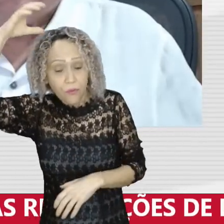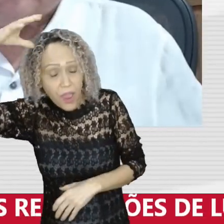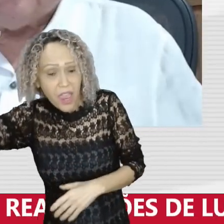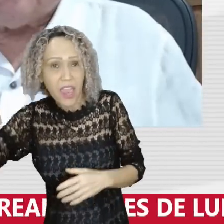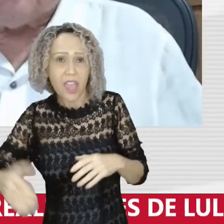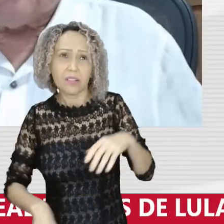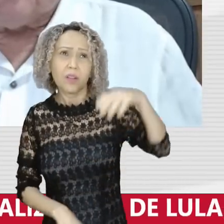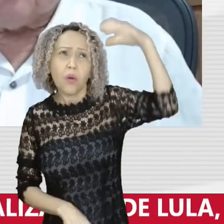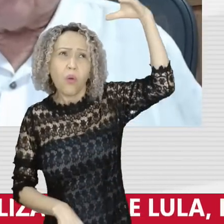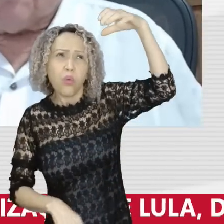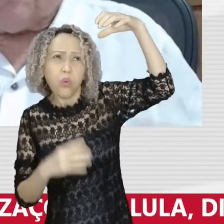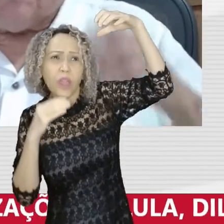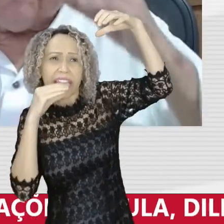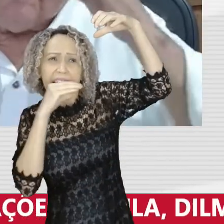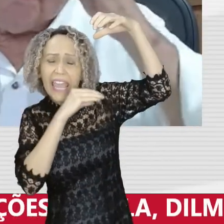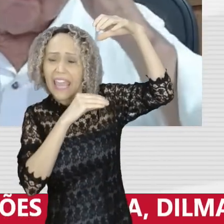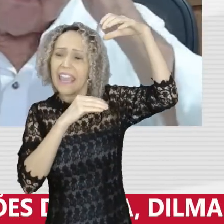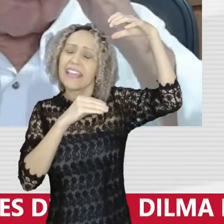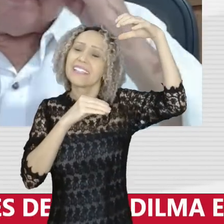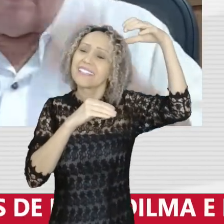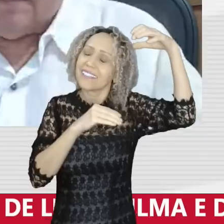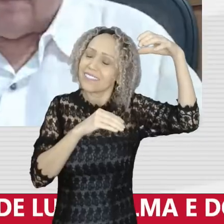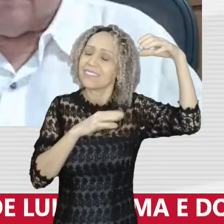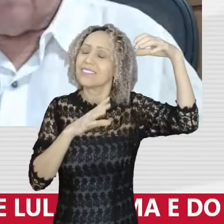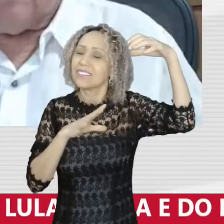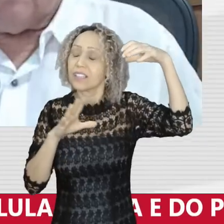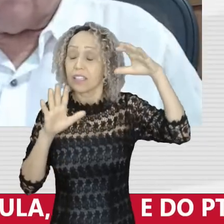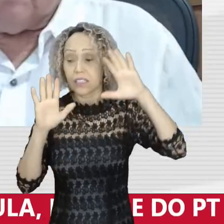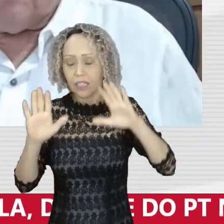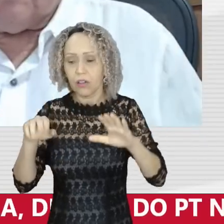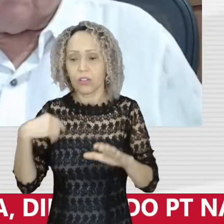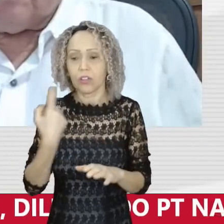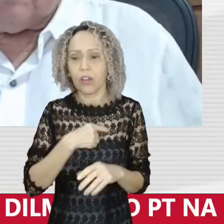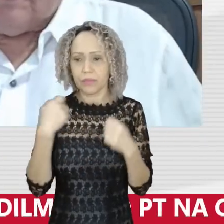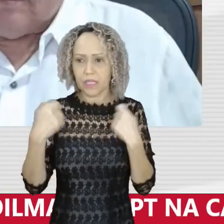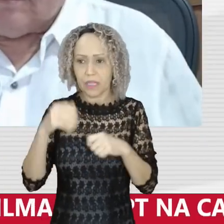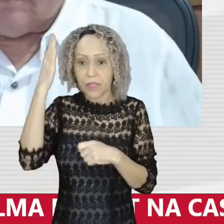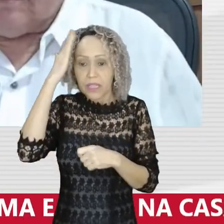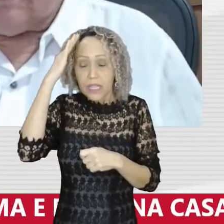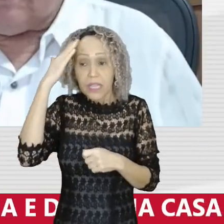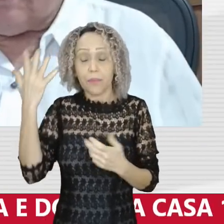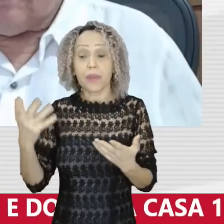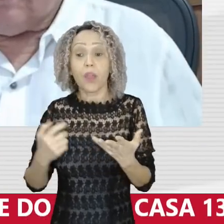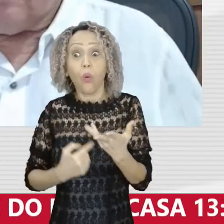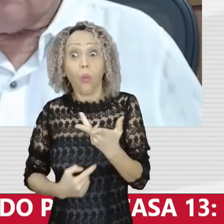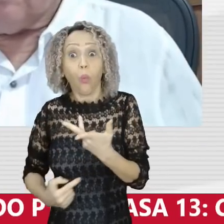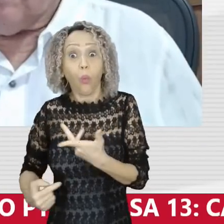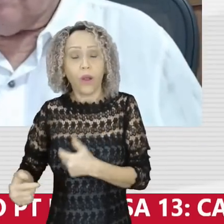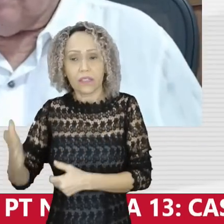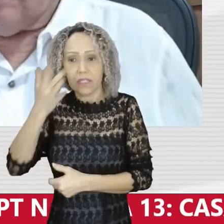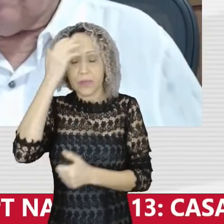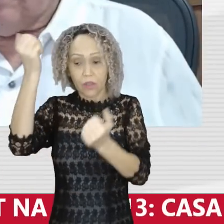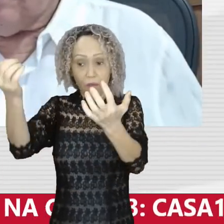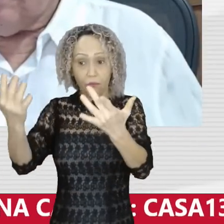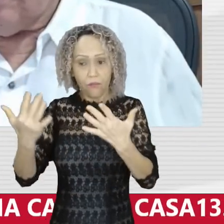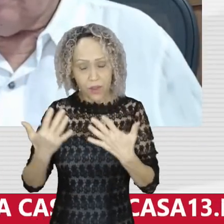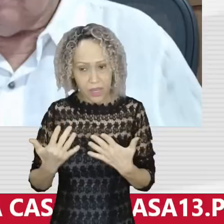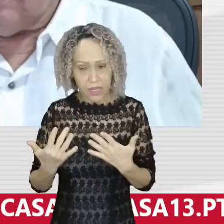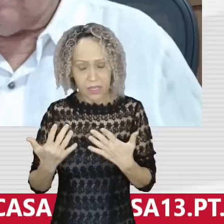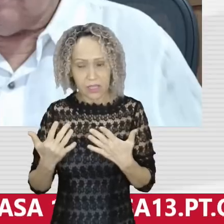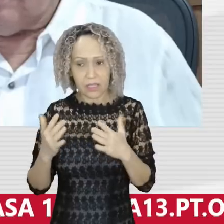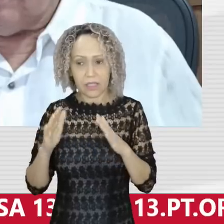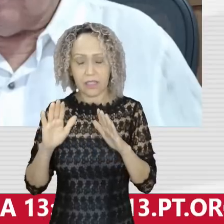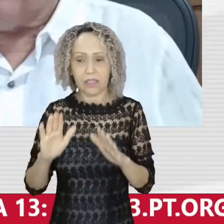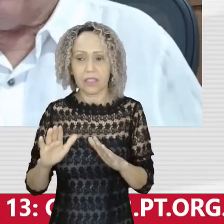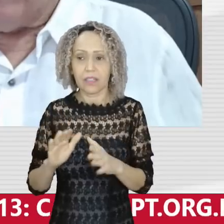importante informar para a gente saber, inclusive, quantidade de espaço. Tomara que não tenhamos espaço suficiente para todo mundo, que venha